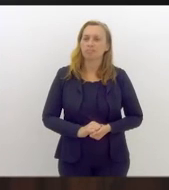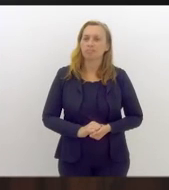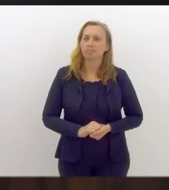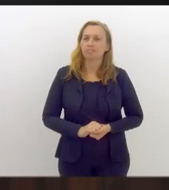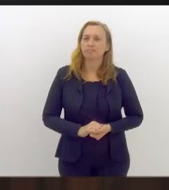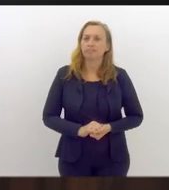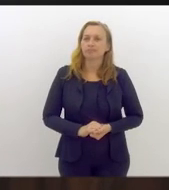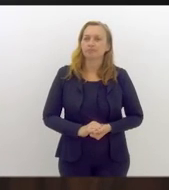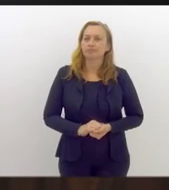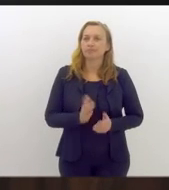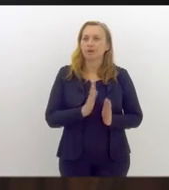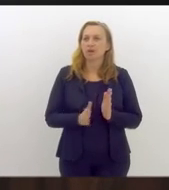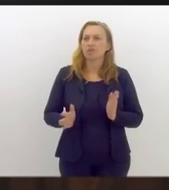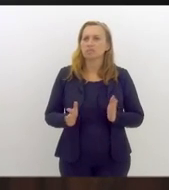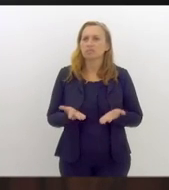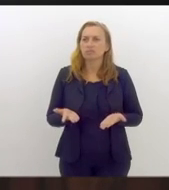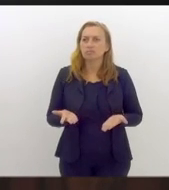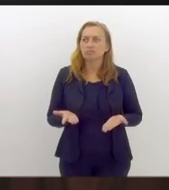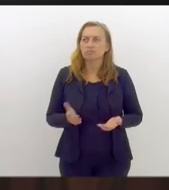Pela ordem.